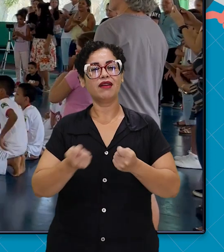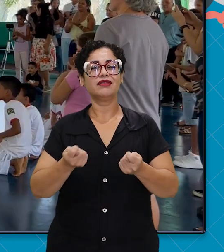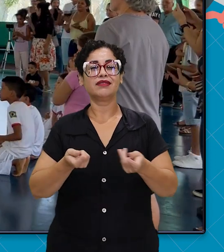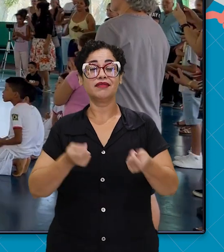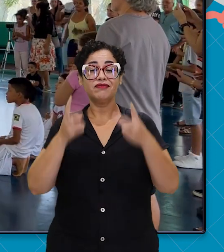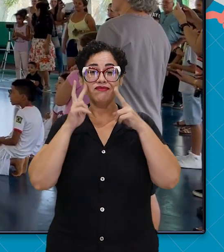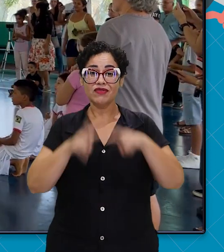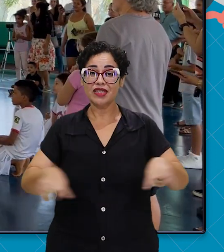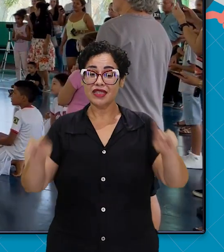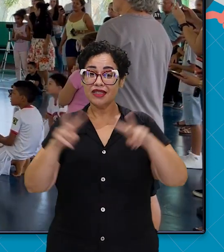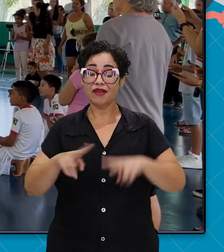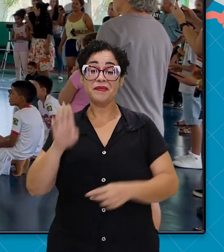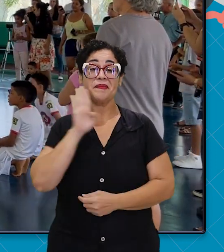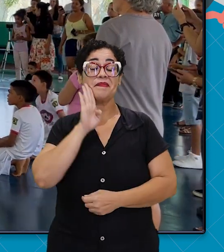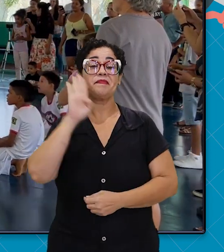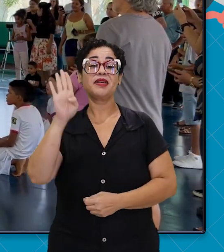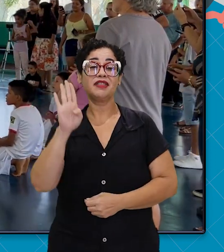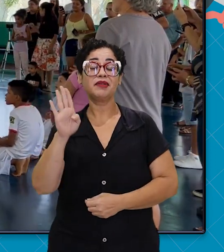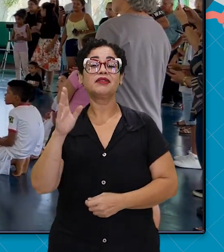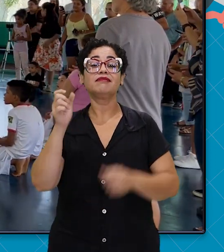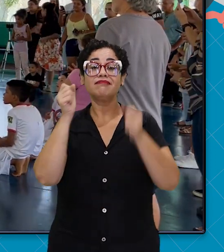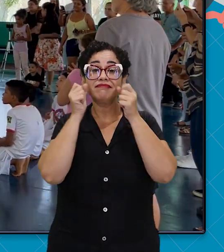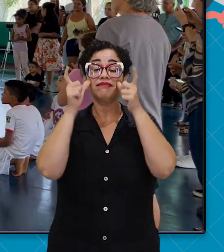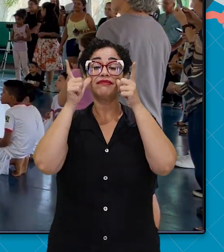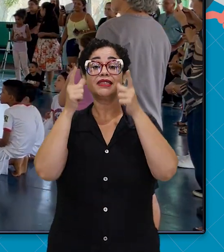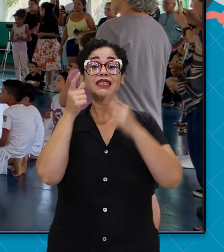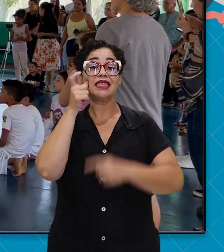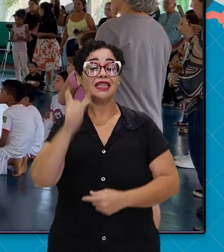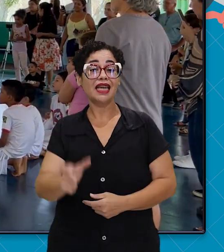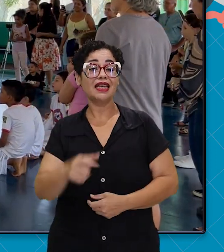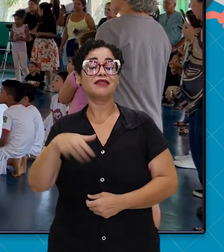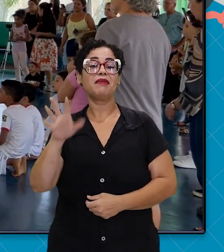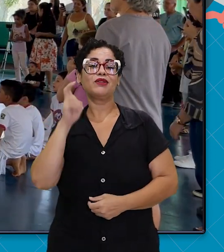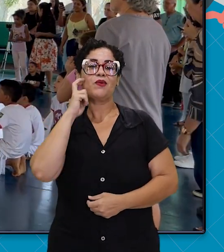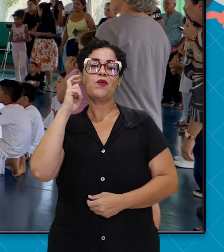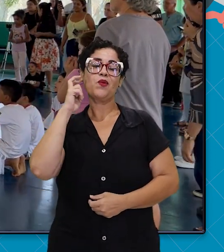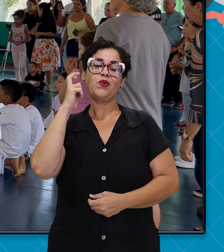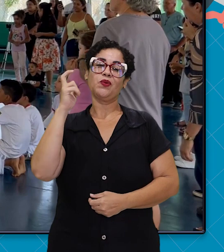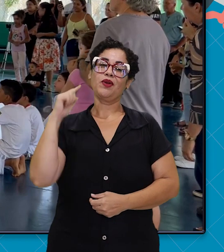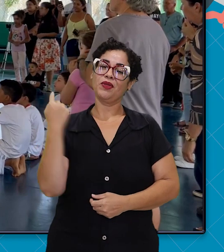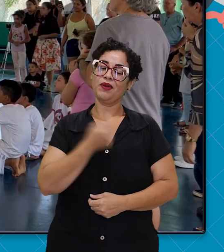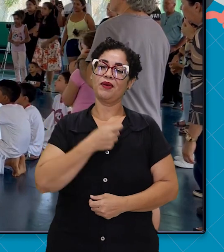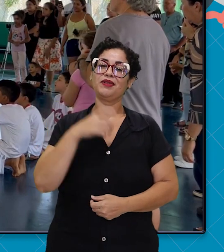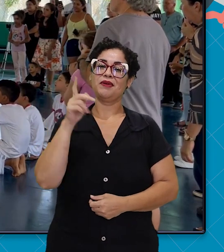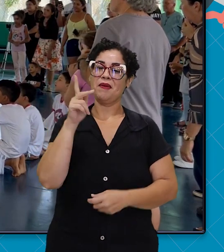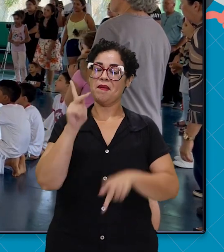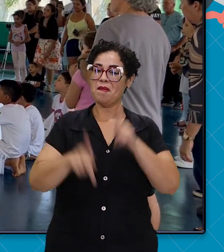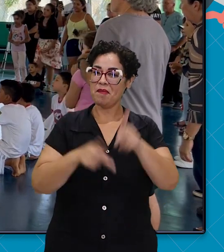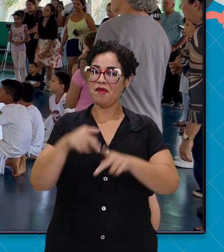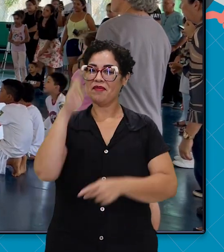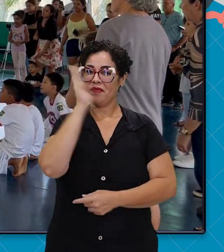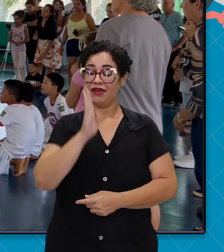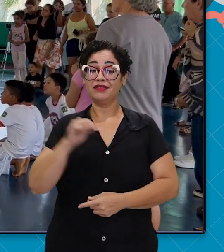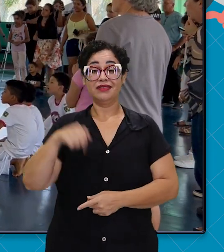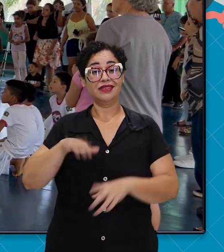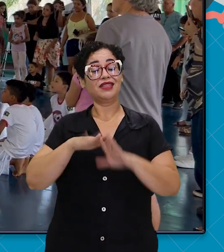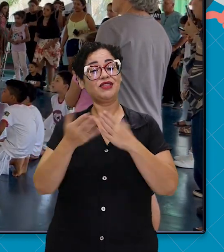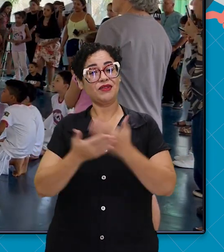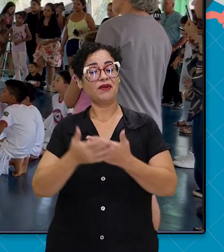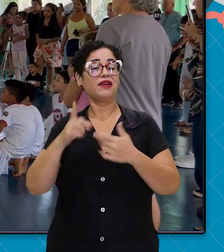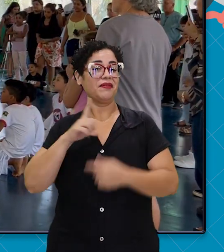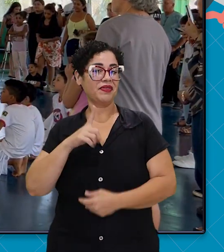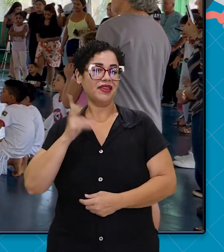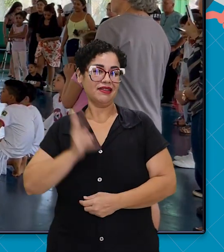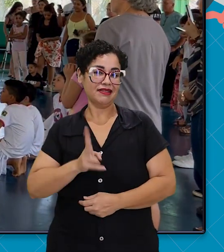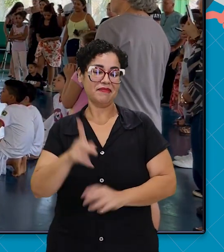a coordenação motora, visomotora e, principalmente, desperta o interesse pela nossa cultura popular brasileira. Aqui na Escola